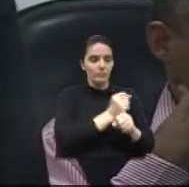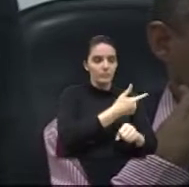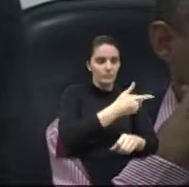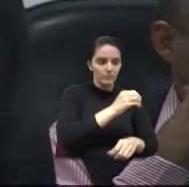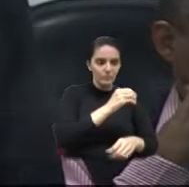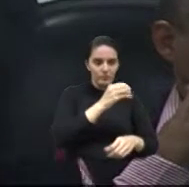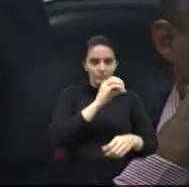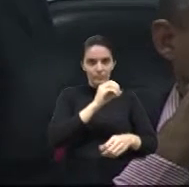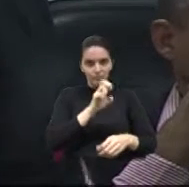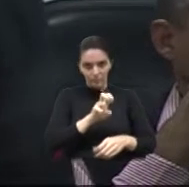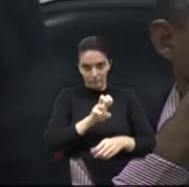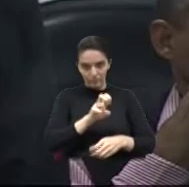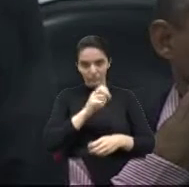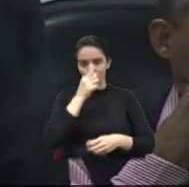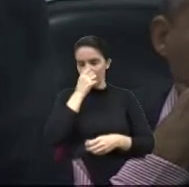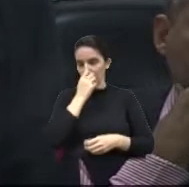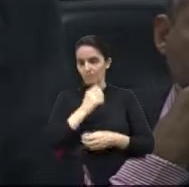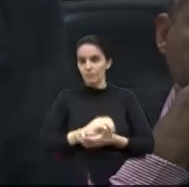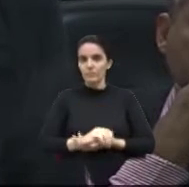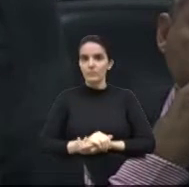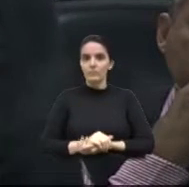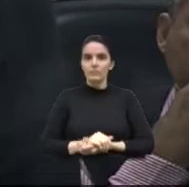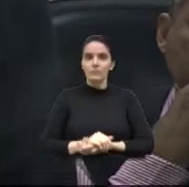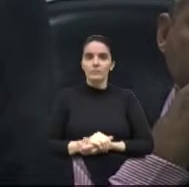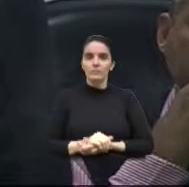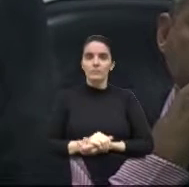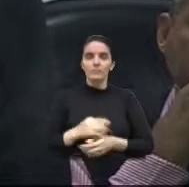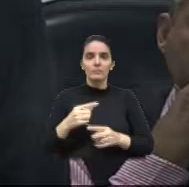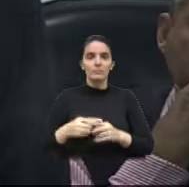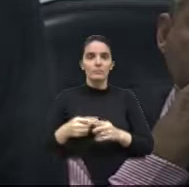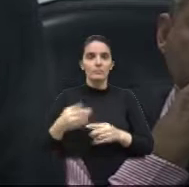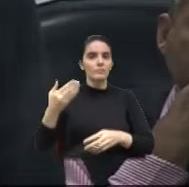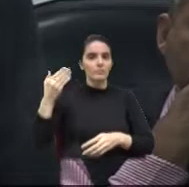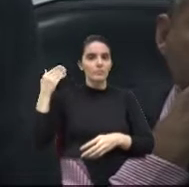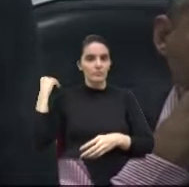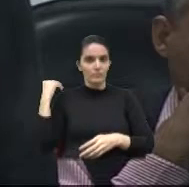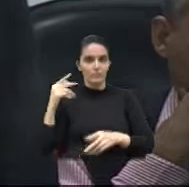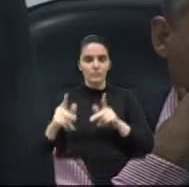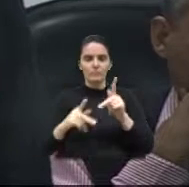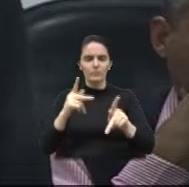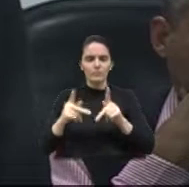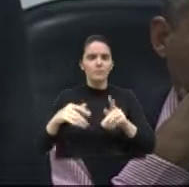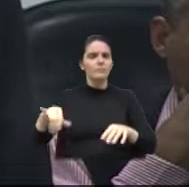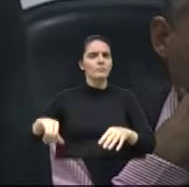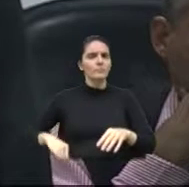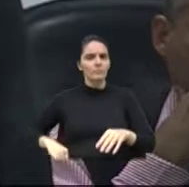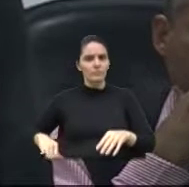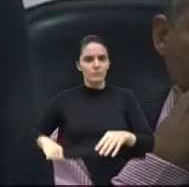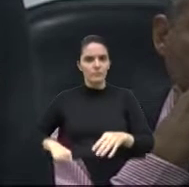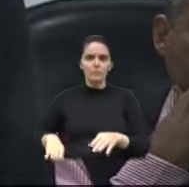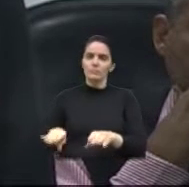cá, em um tempo que a população também passou por tantas dificuldades, senhor presidente,